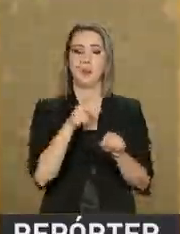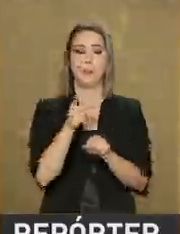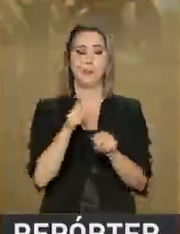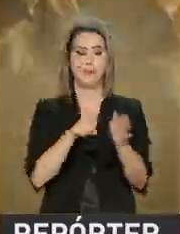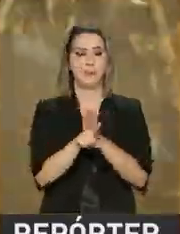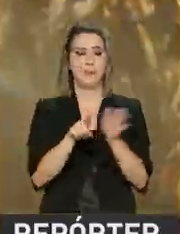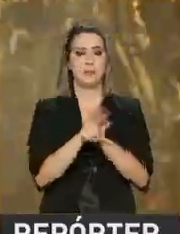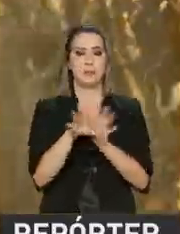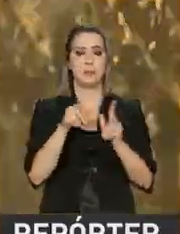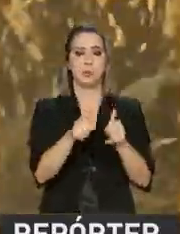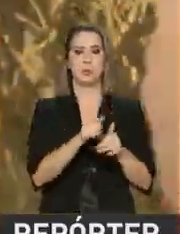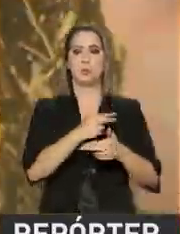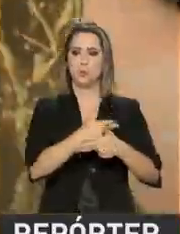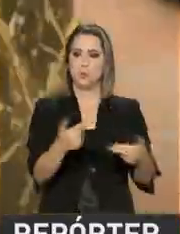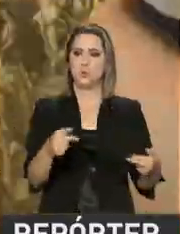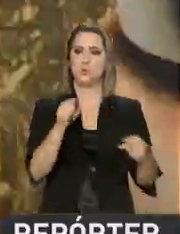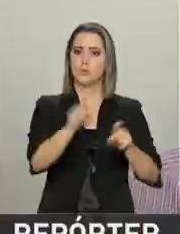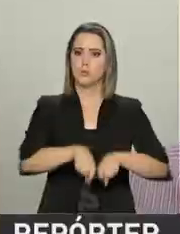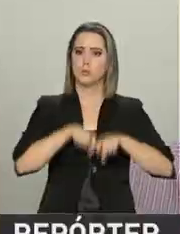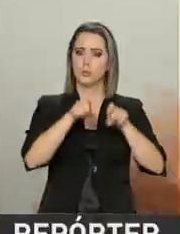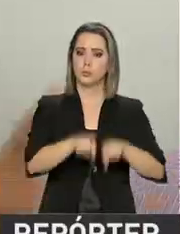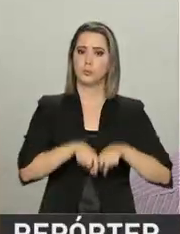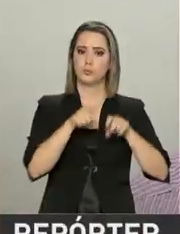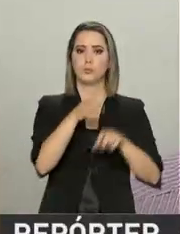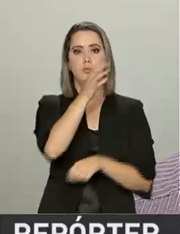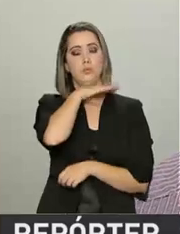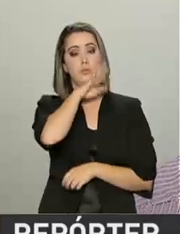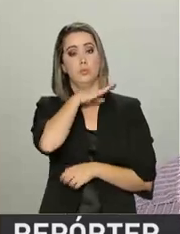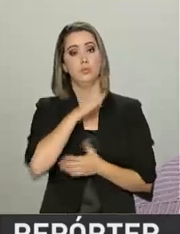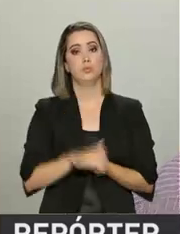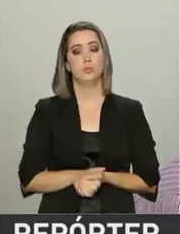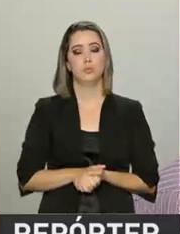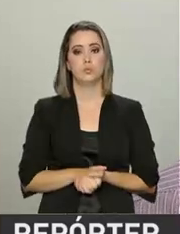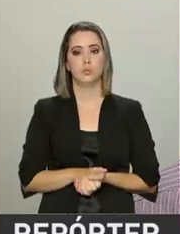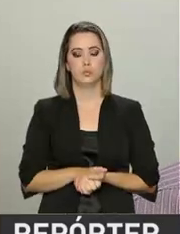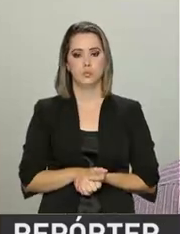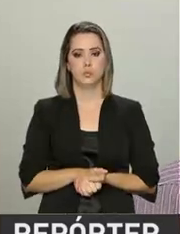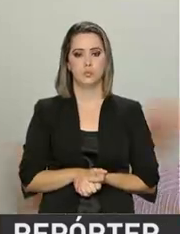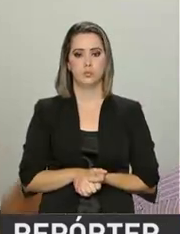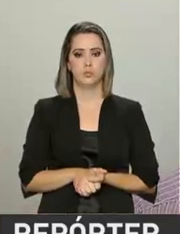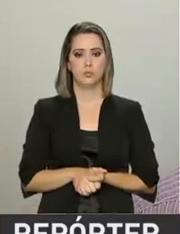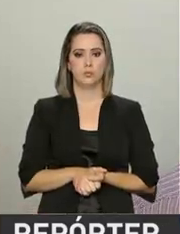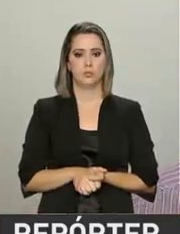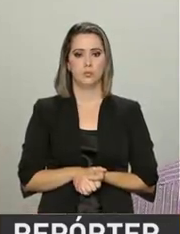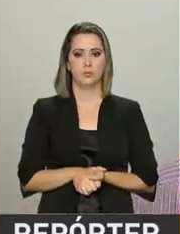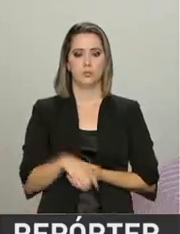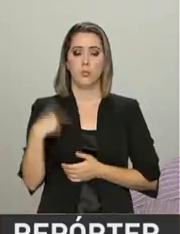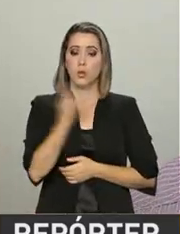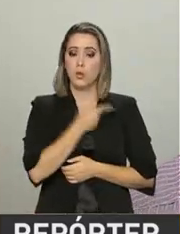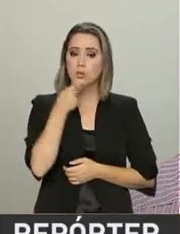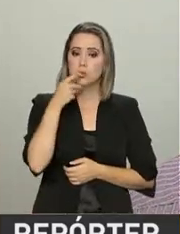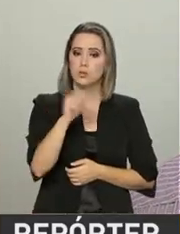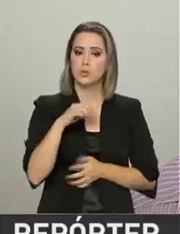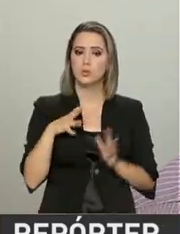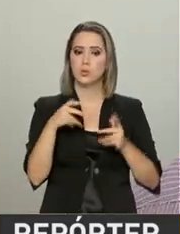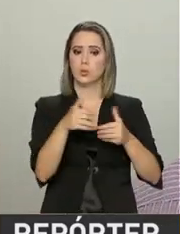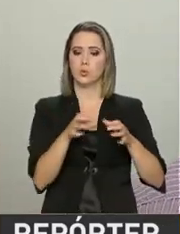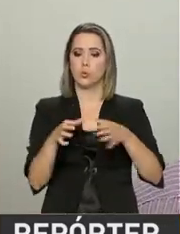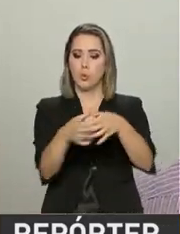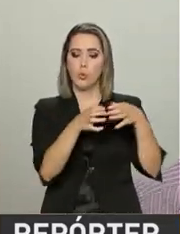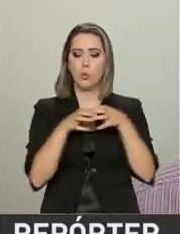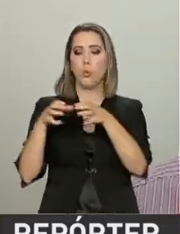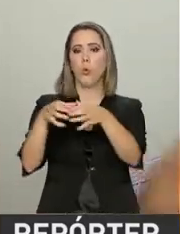produtos das lavouras e da pecuária mesmo que nós estamos falando e envolve todos os tamanhos e produtores